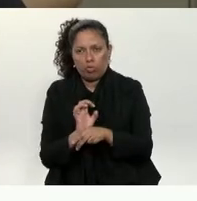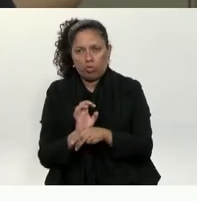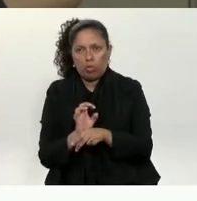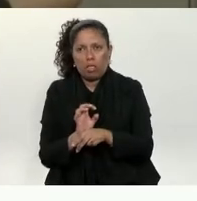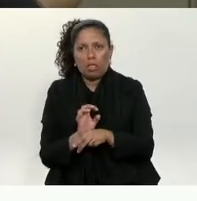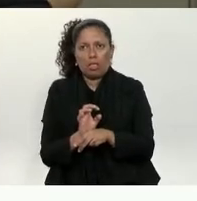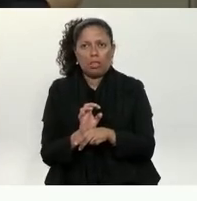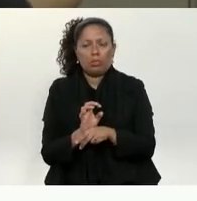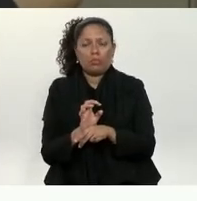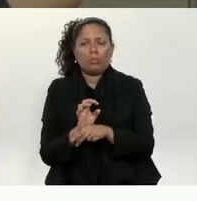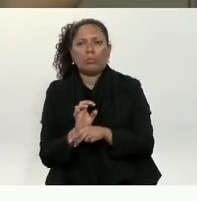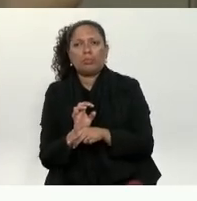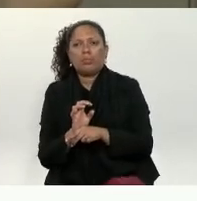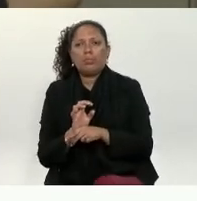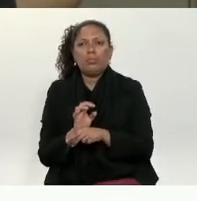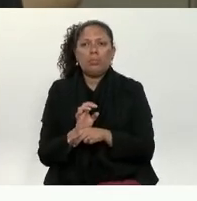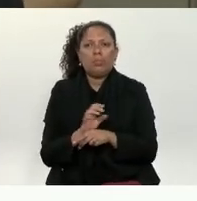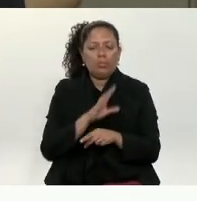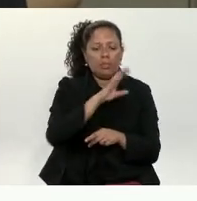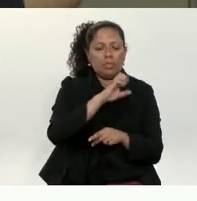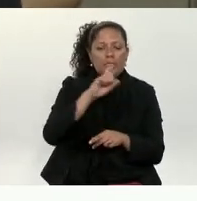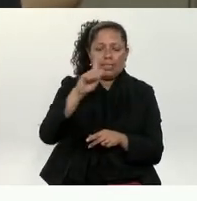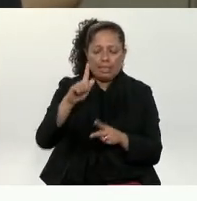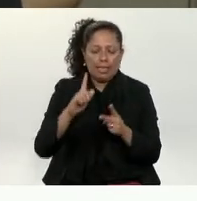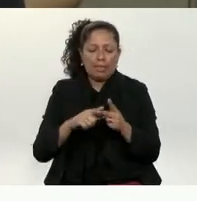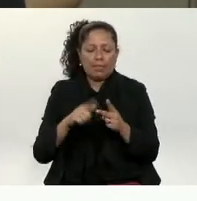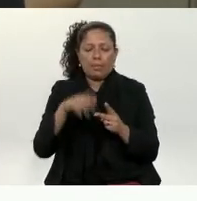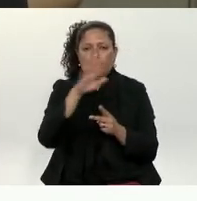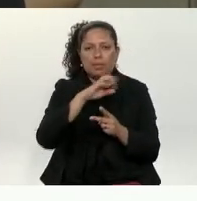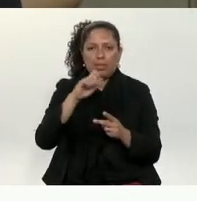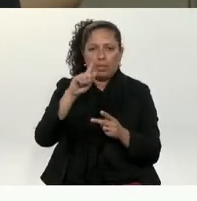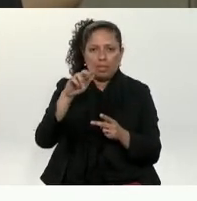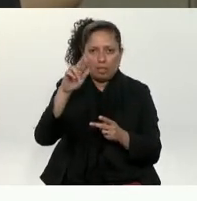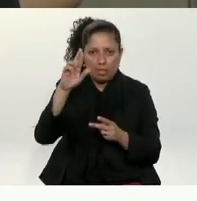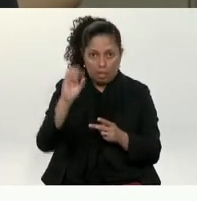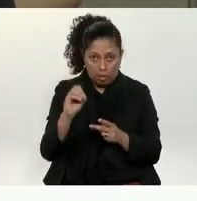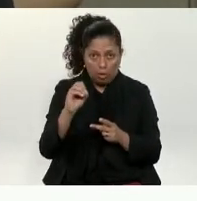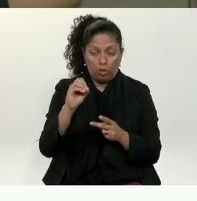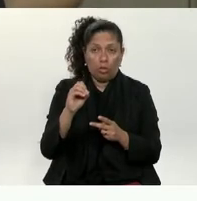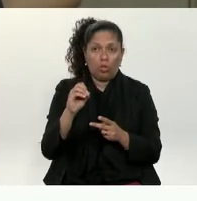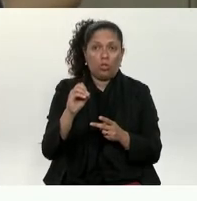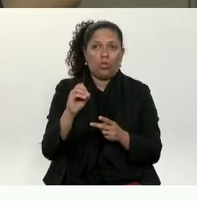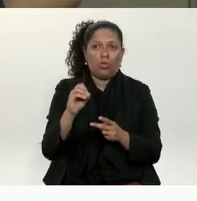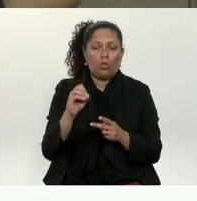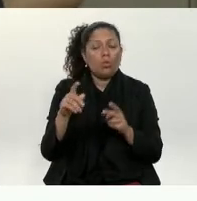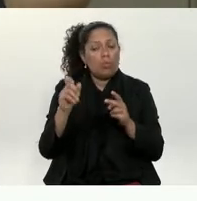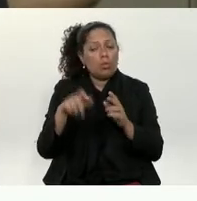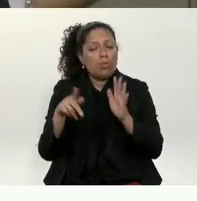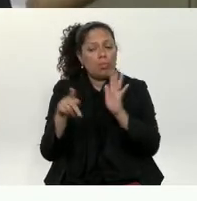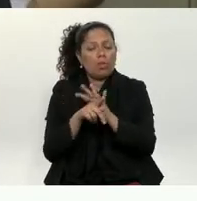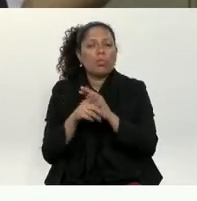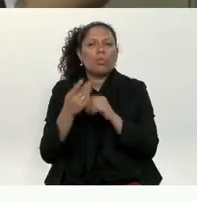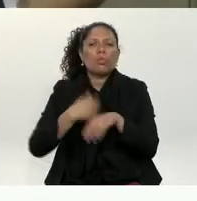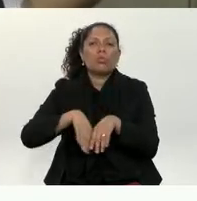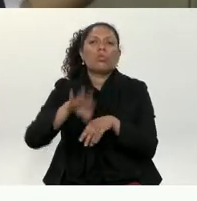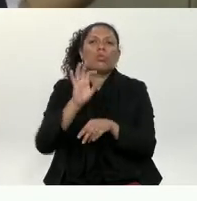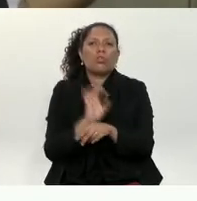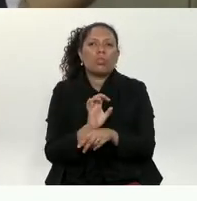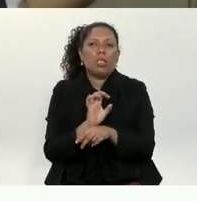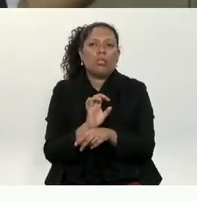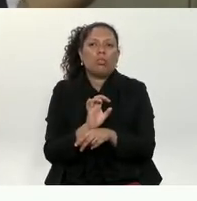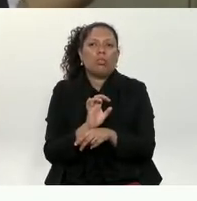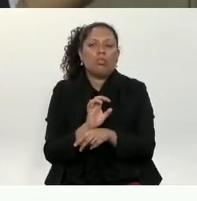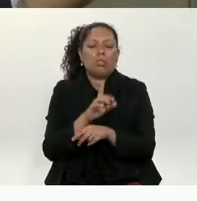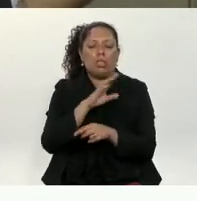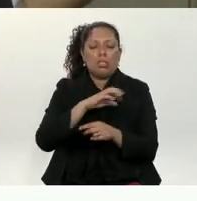porque a SEG, SEG Rio, ela é do Estado, né? E daqui a 7 anos ela retorna para o Estado. Então, está ali sob regime de concessão.